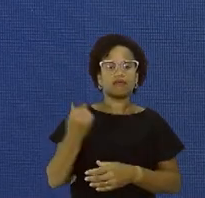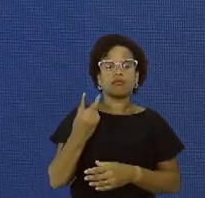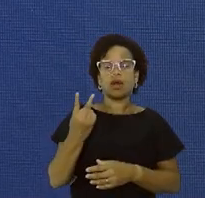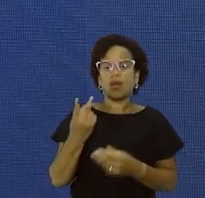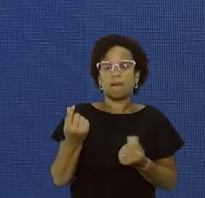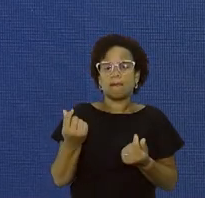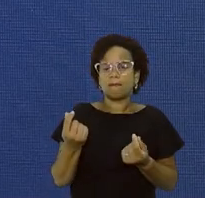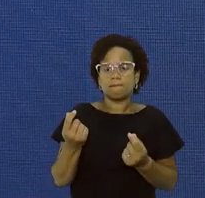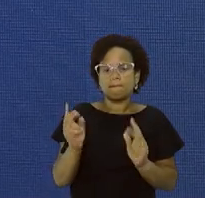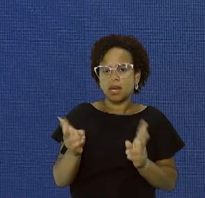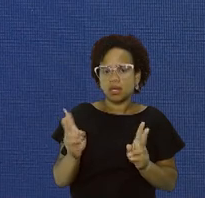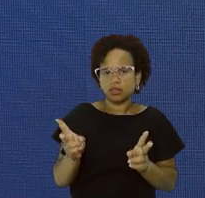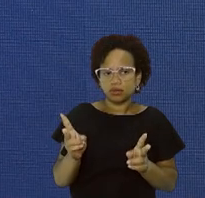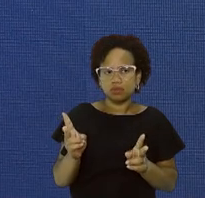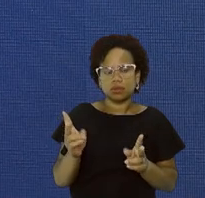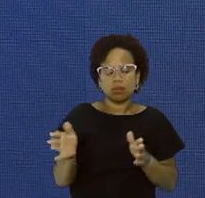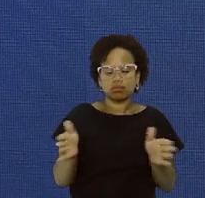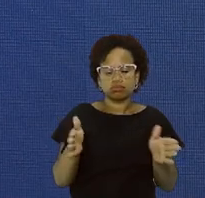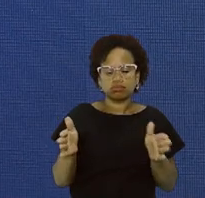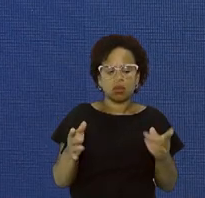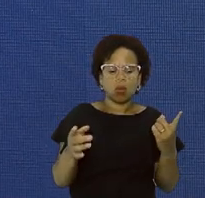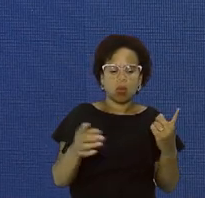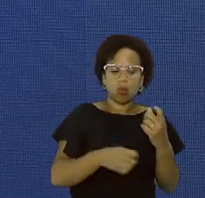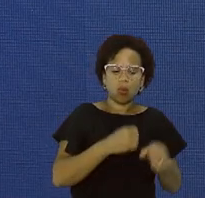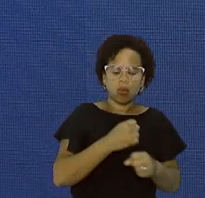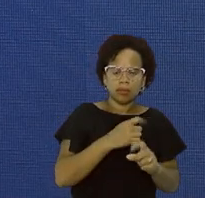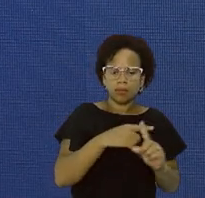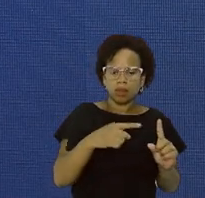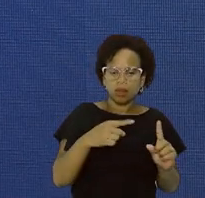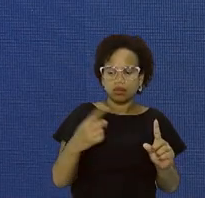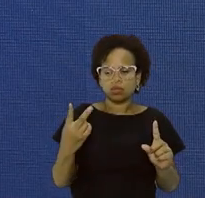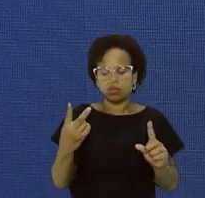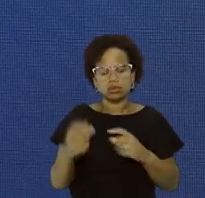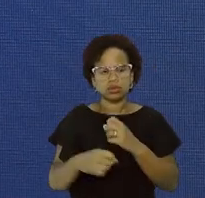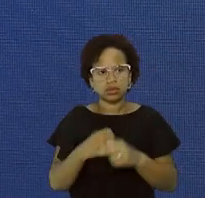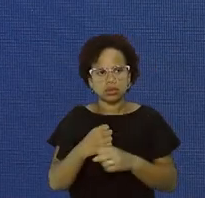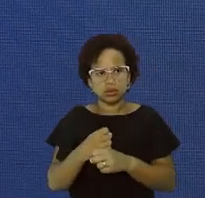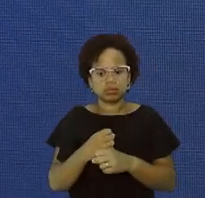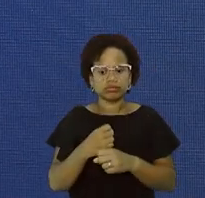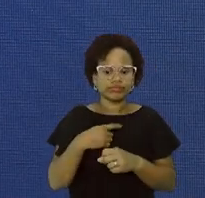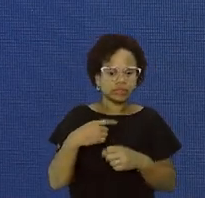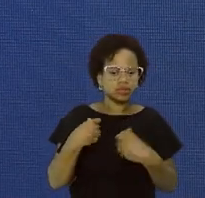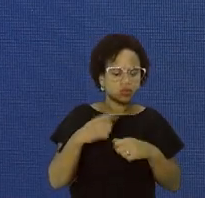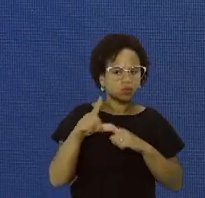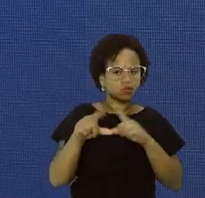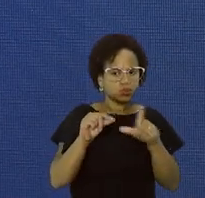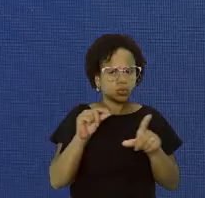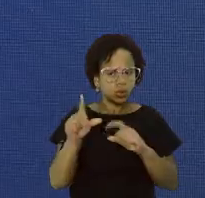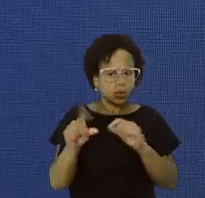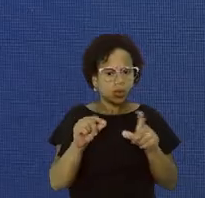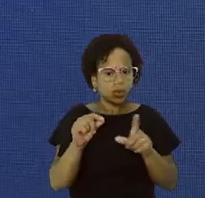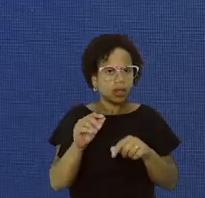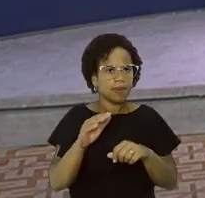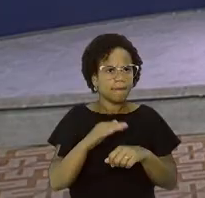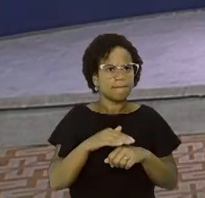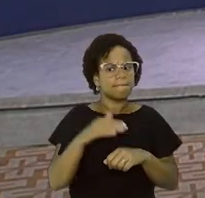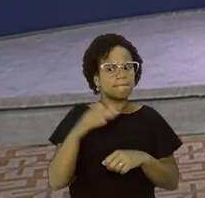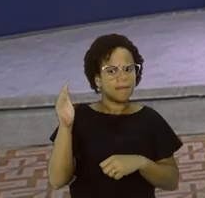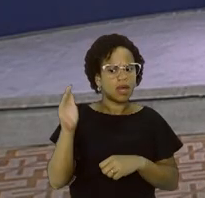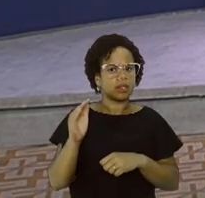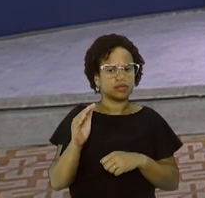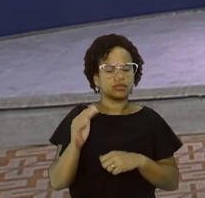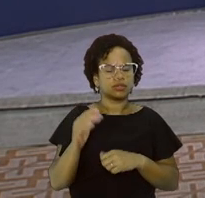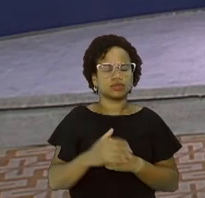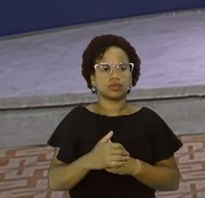ali de um ano e meio dois anos onde realmente a gente tem que ser muito seletivo frente a outros concorrentes que fizeram mais investimentos e agora